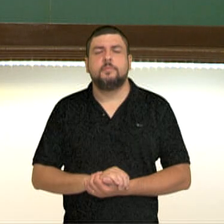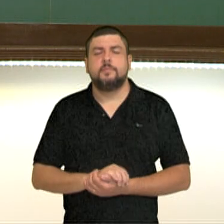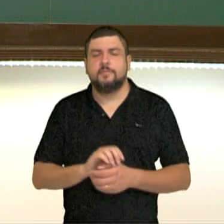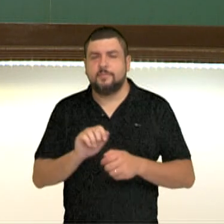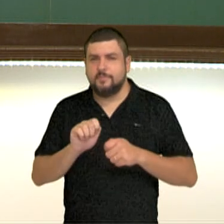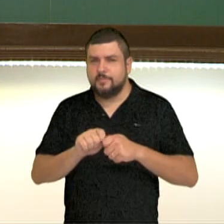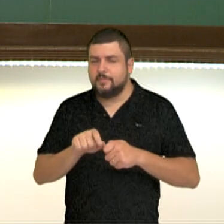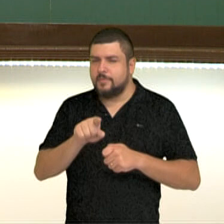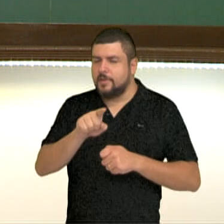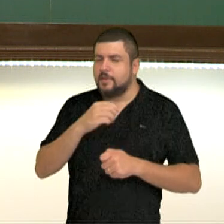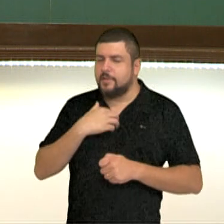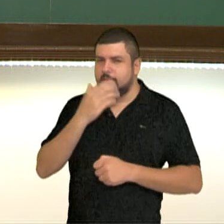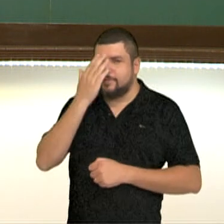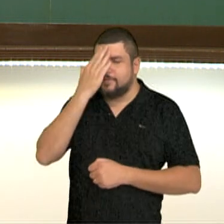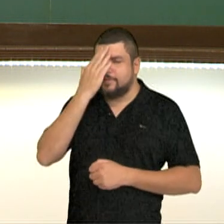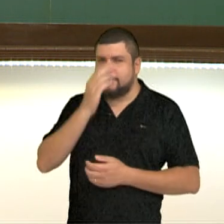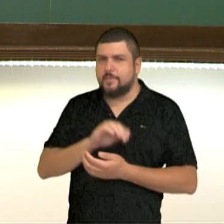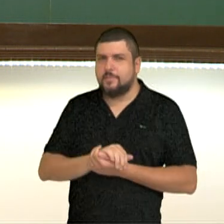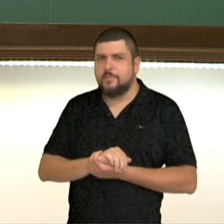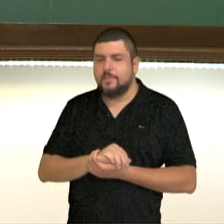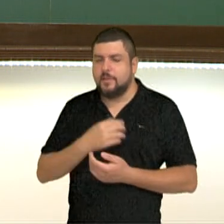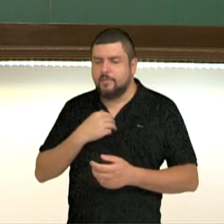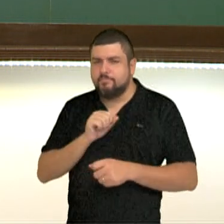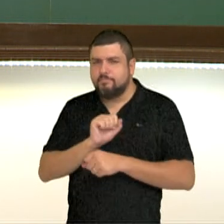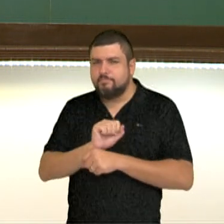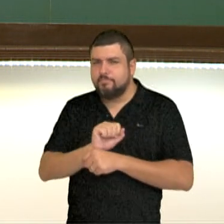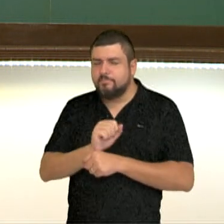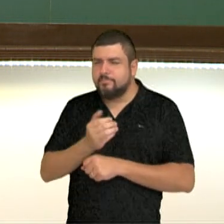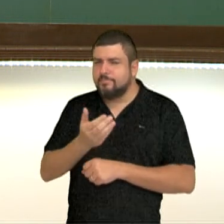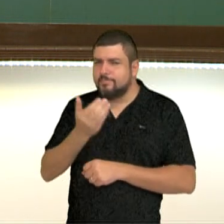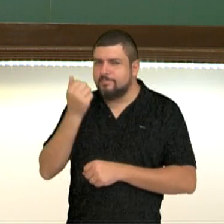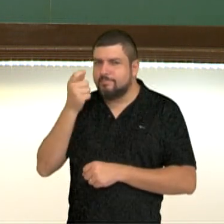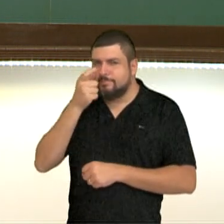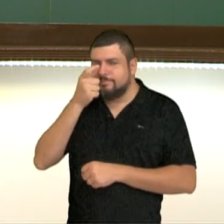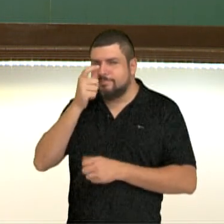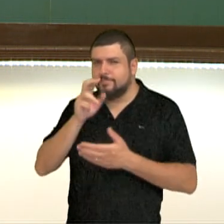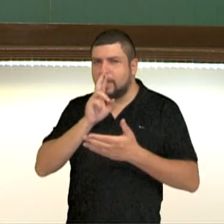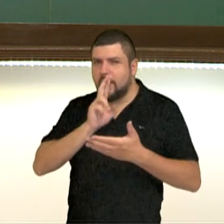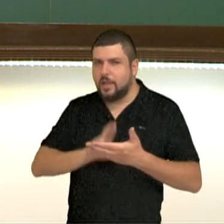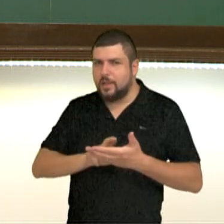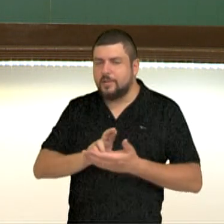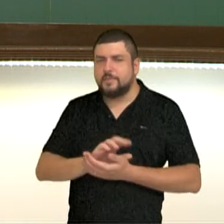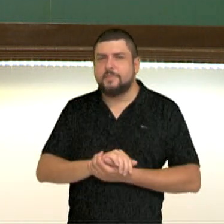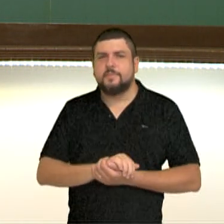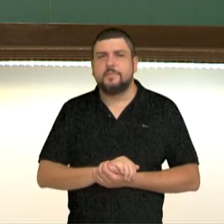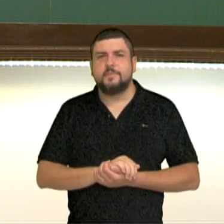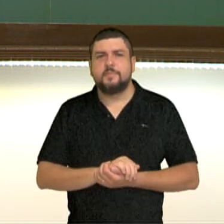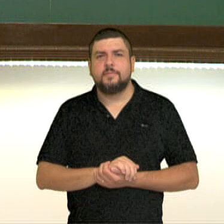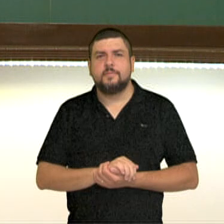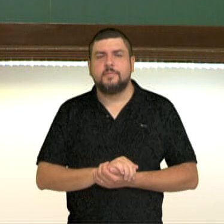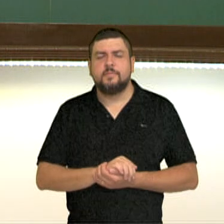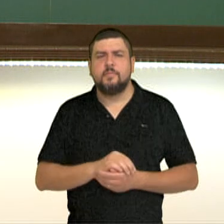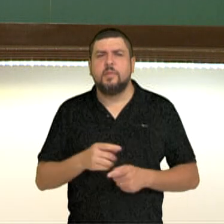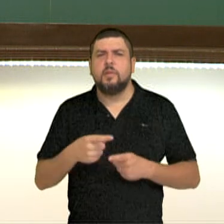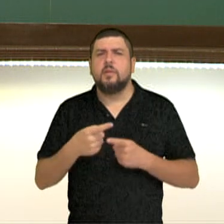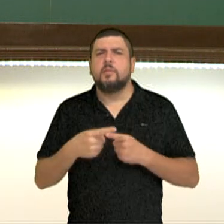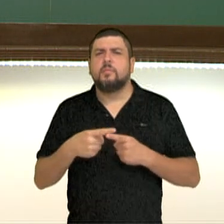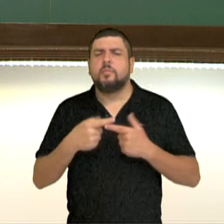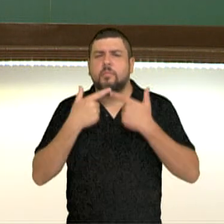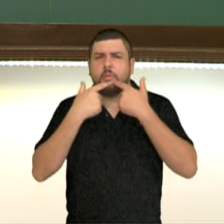Fez aí que eu sei. Eu tô aqui te esperando. Vamos conferir? Por que a linguagem chama